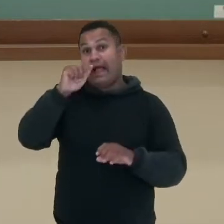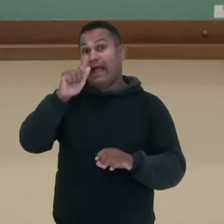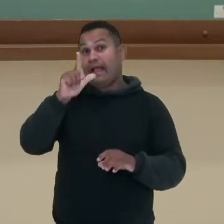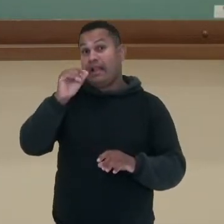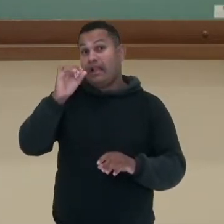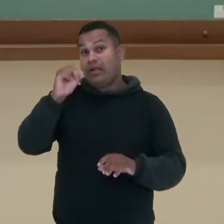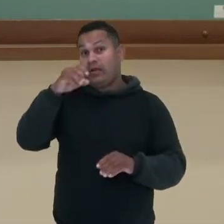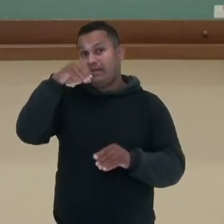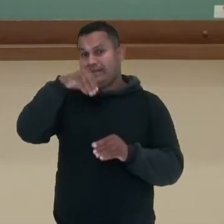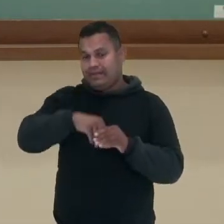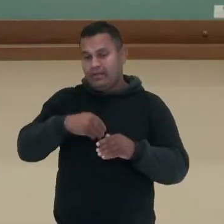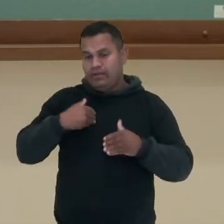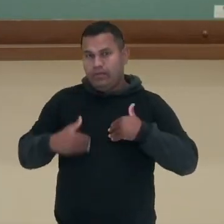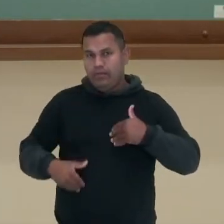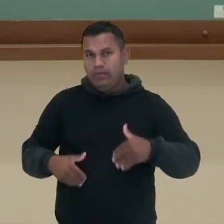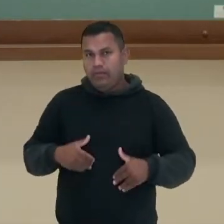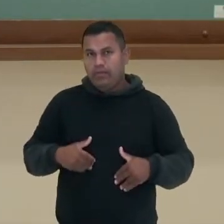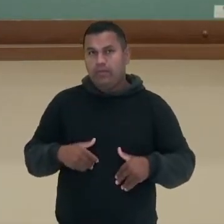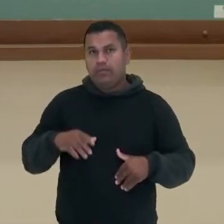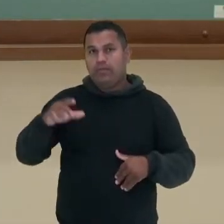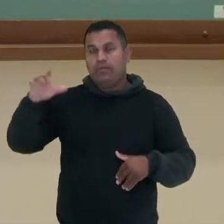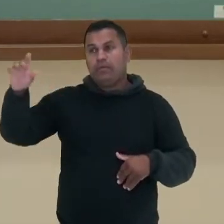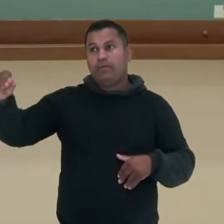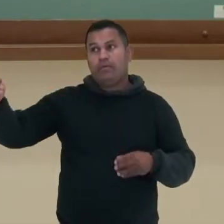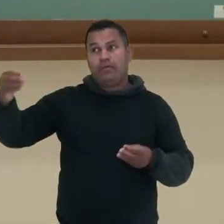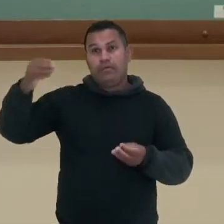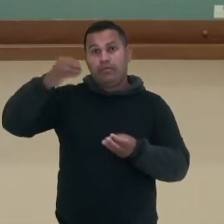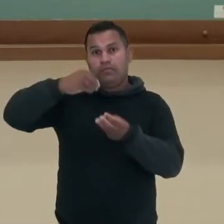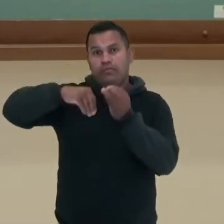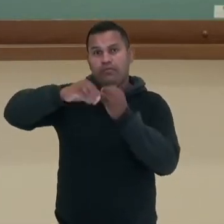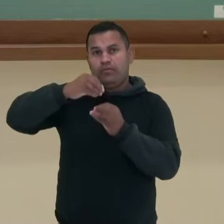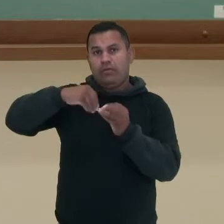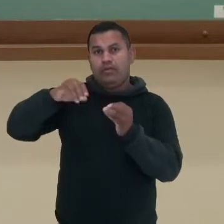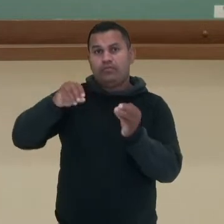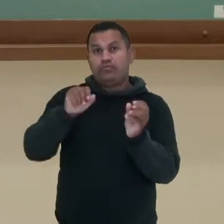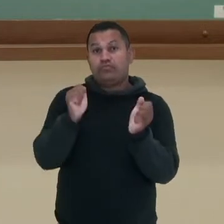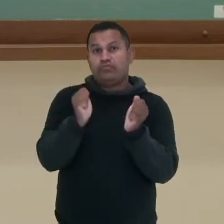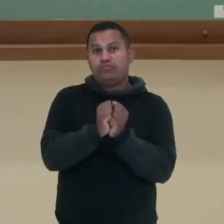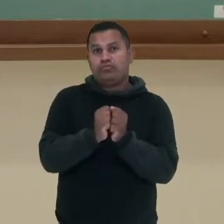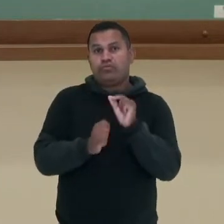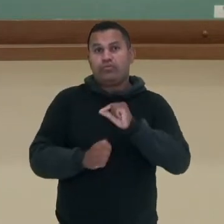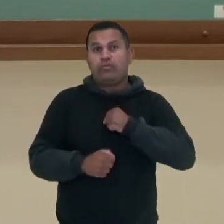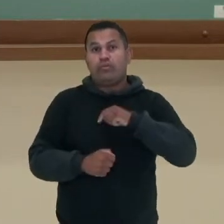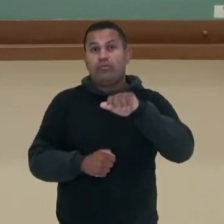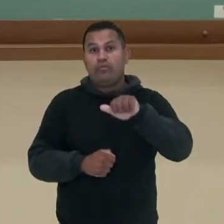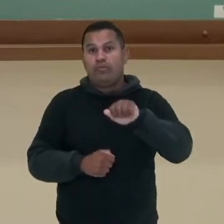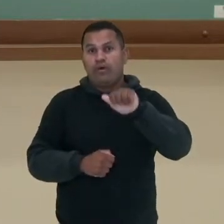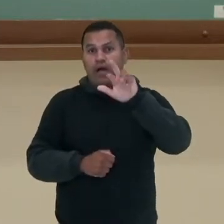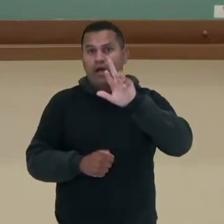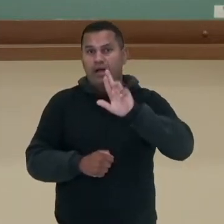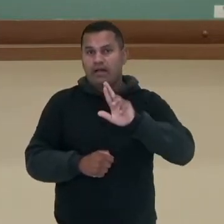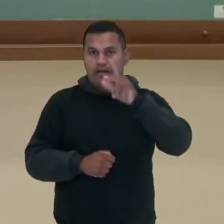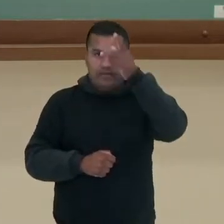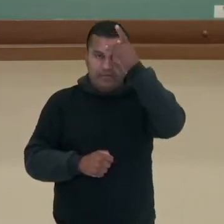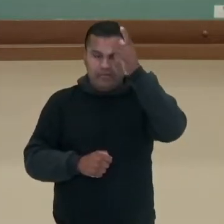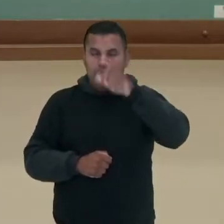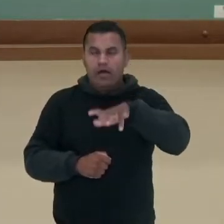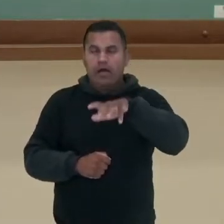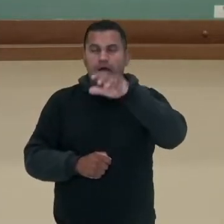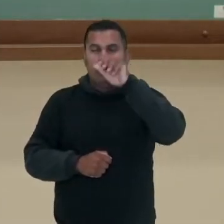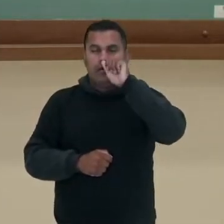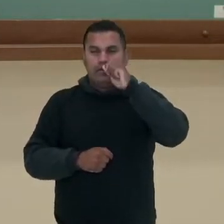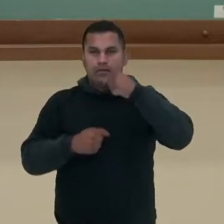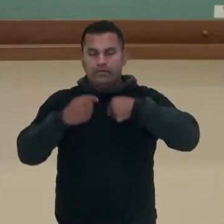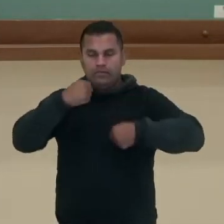energia e também em gás carbônico que é devolvido para a natureza. Então, por isso um ciclo, né? Ele estava em forma de gás, as